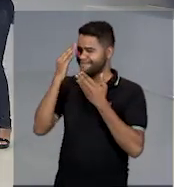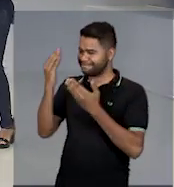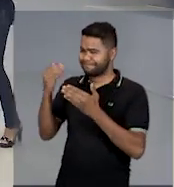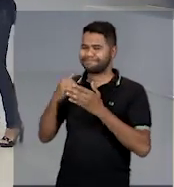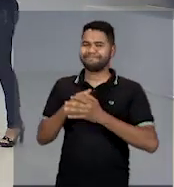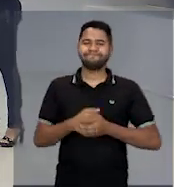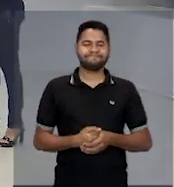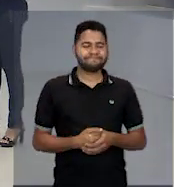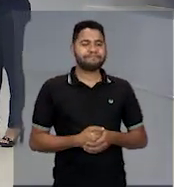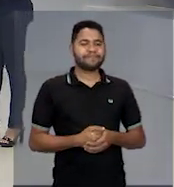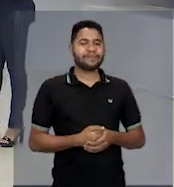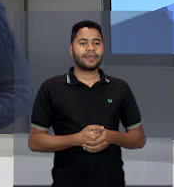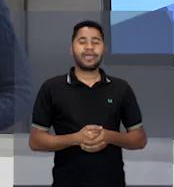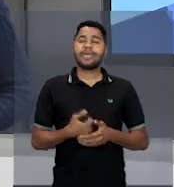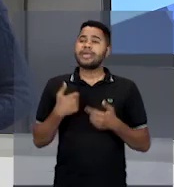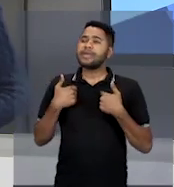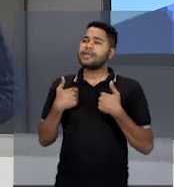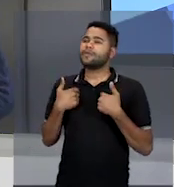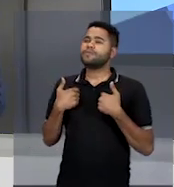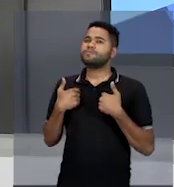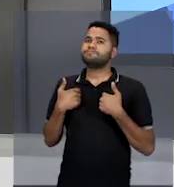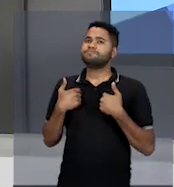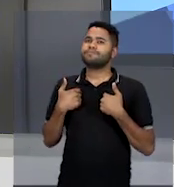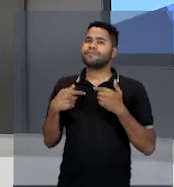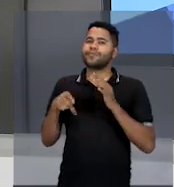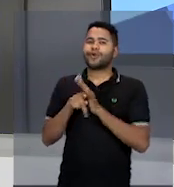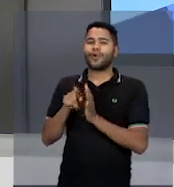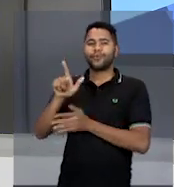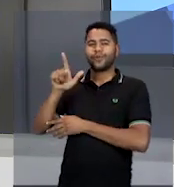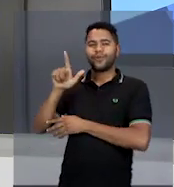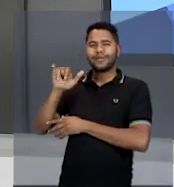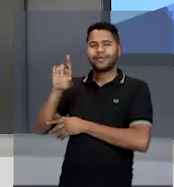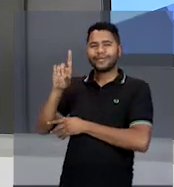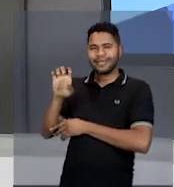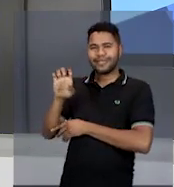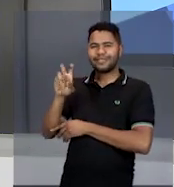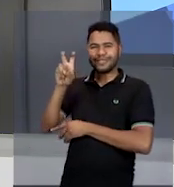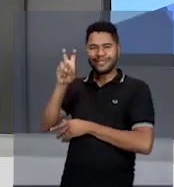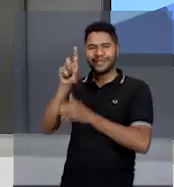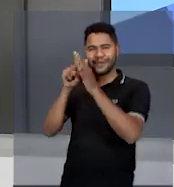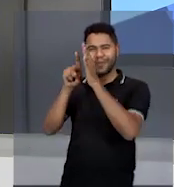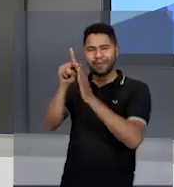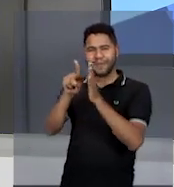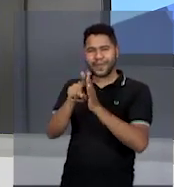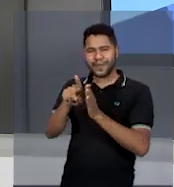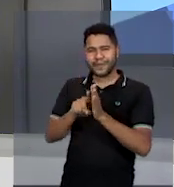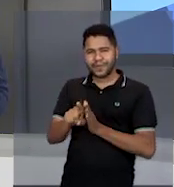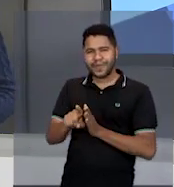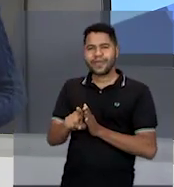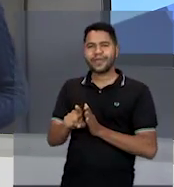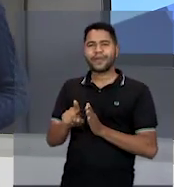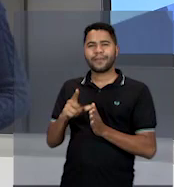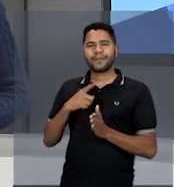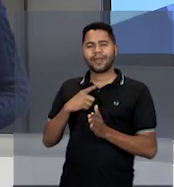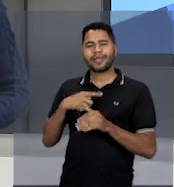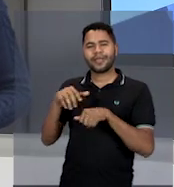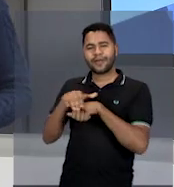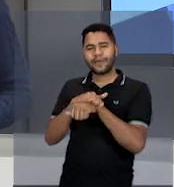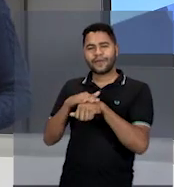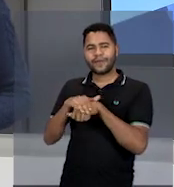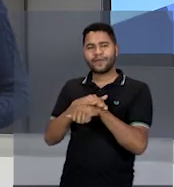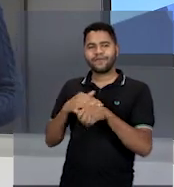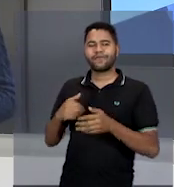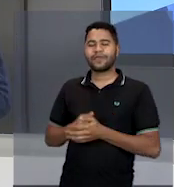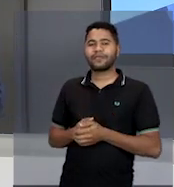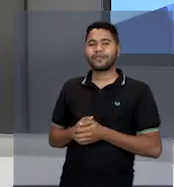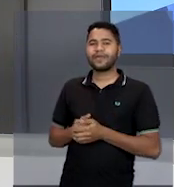lá. Eu me inspirei, Aline, no lead, aquelas 5 perguntinhas do lead para a gente ter essa conversa.